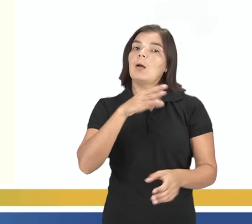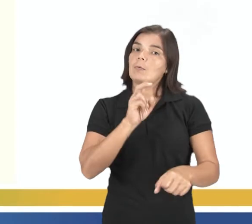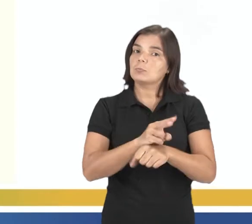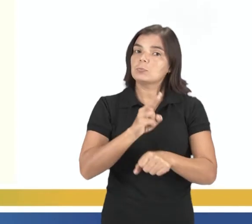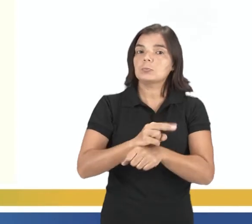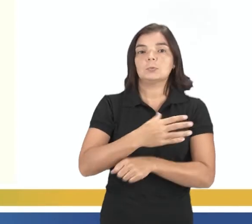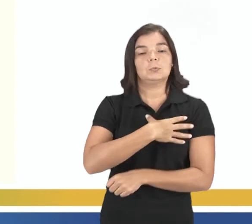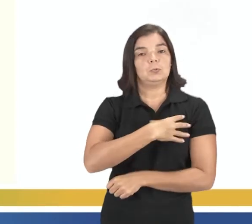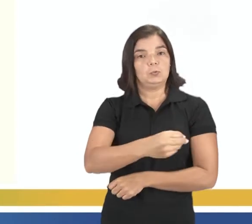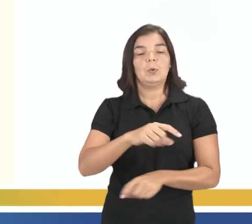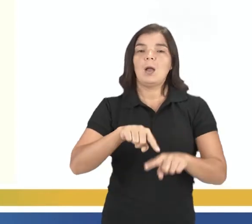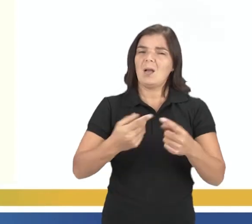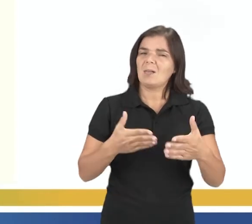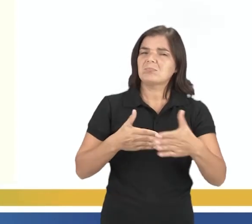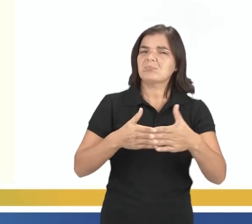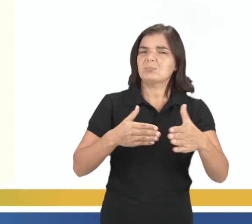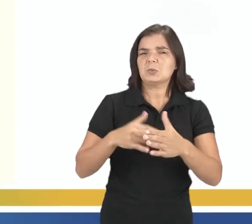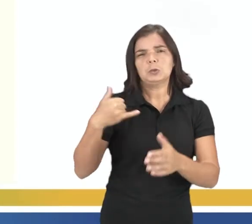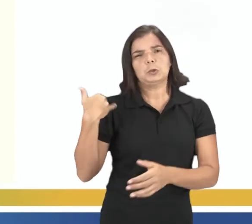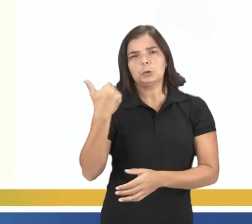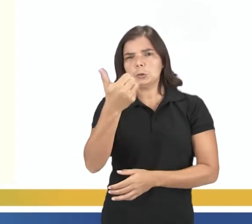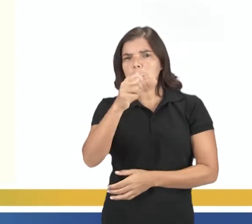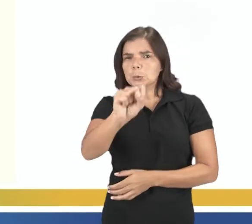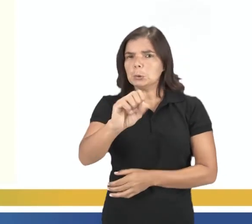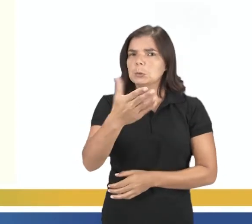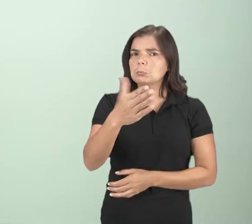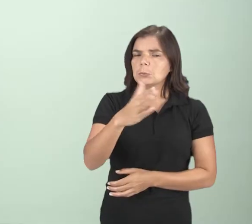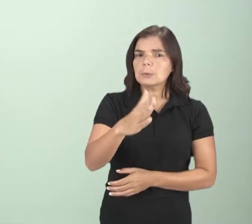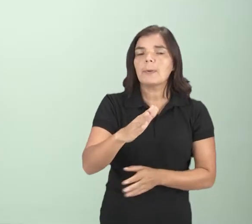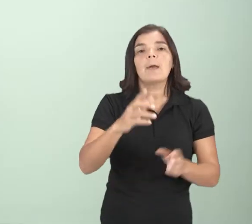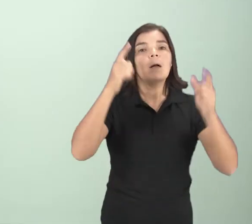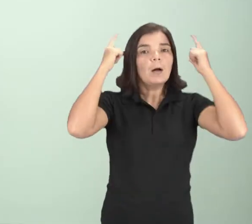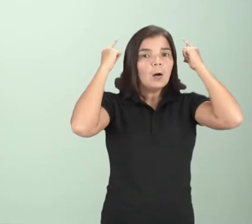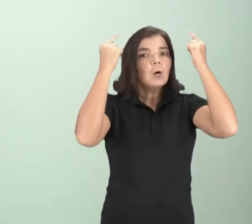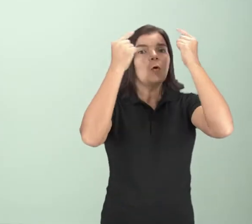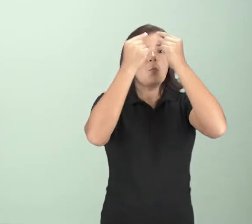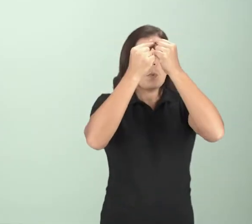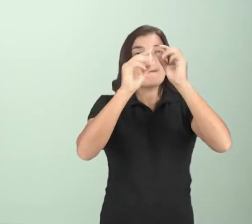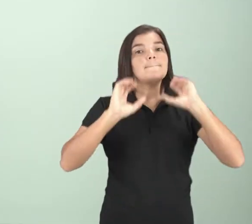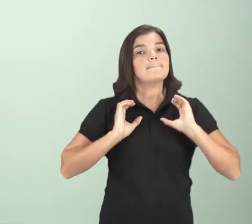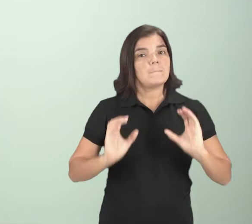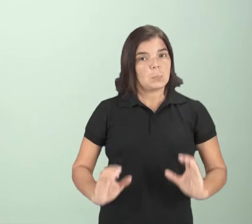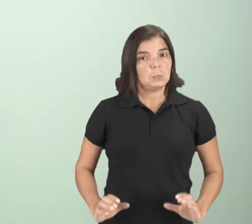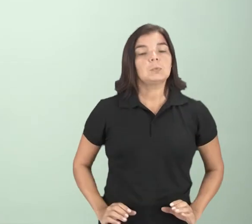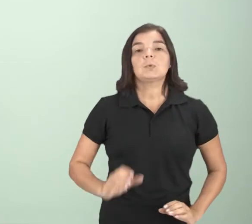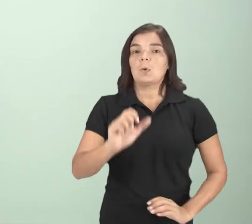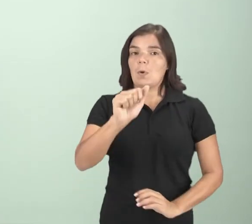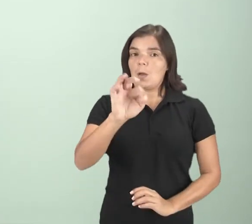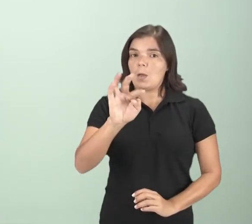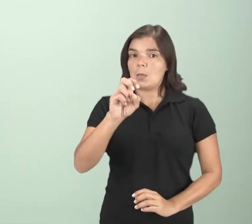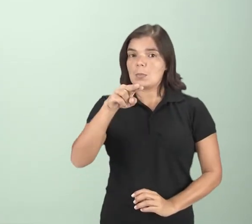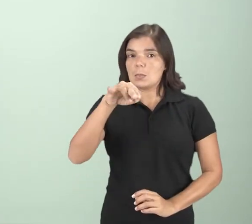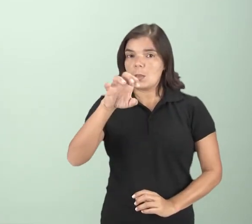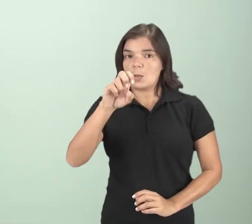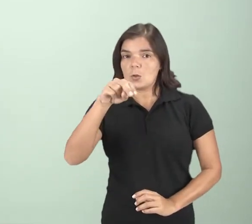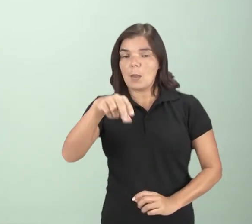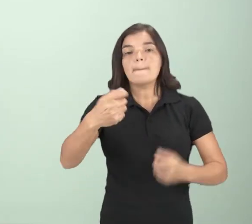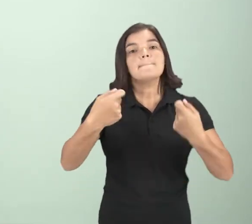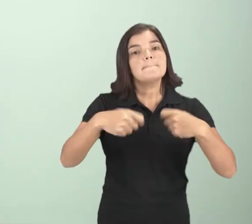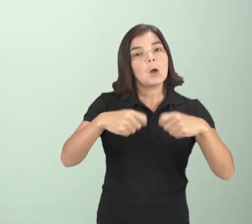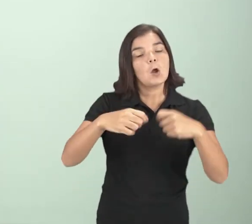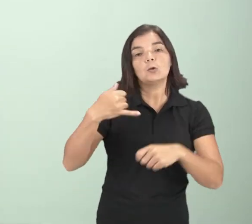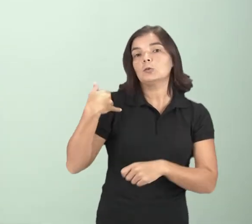Hoje nós limitamos aí a idade de 18 anos. Lá na Grécia, para ser cidadão ateniense, em dado momento era preciso